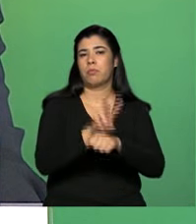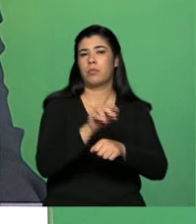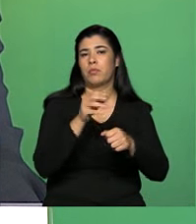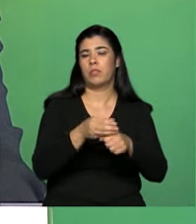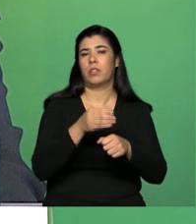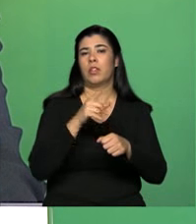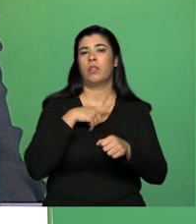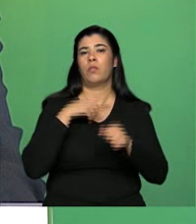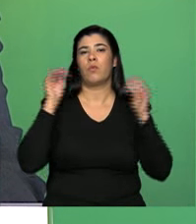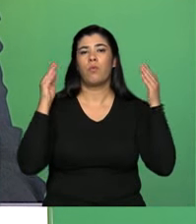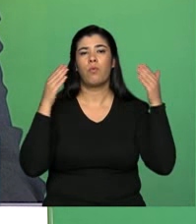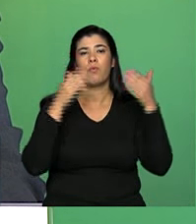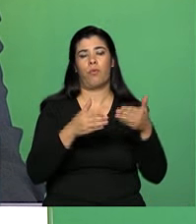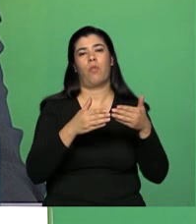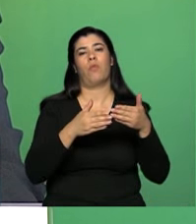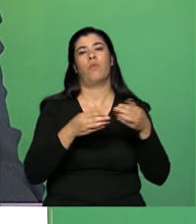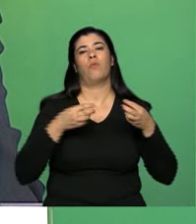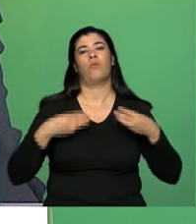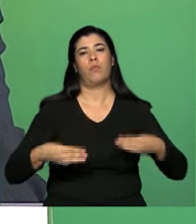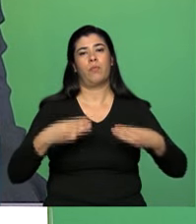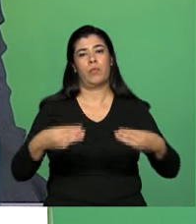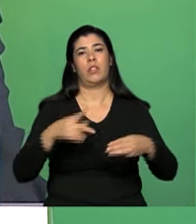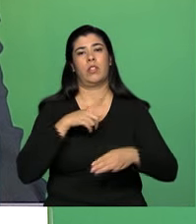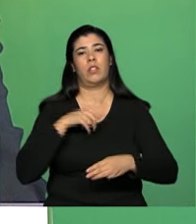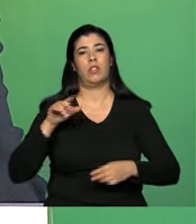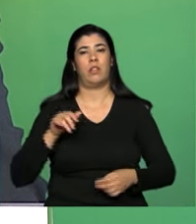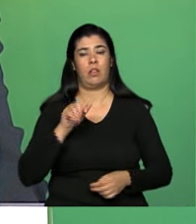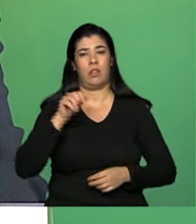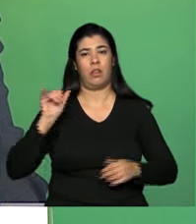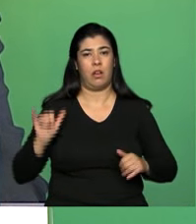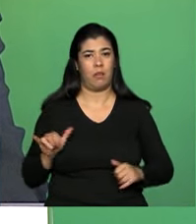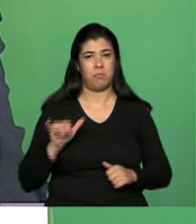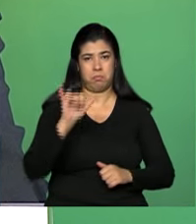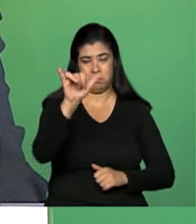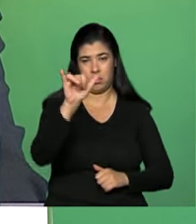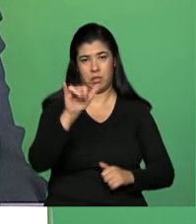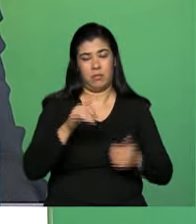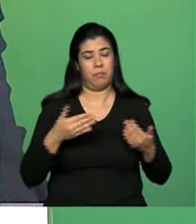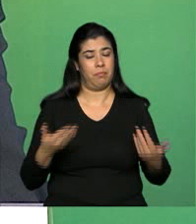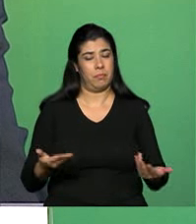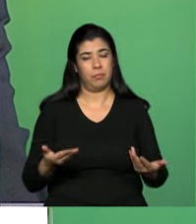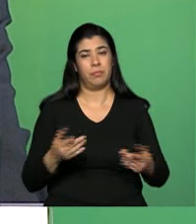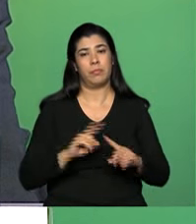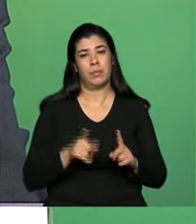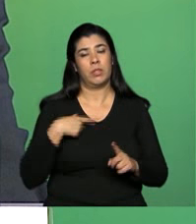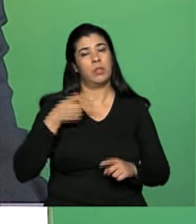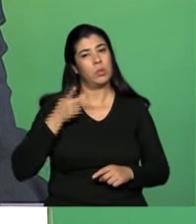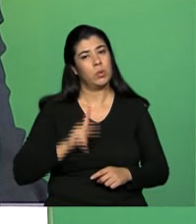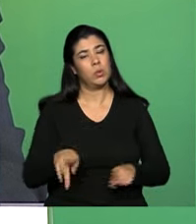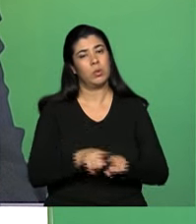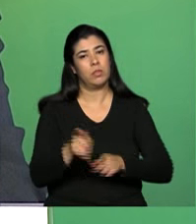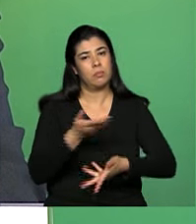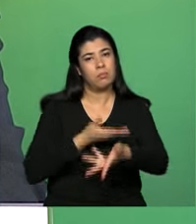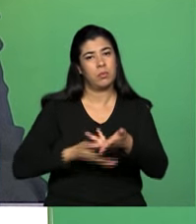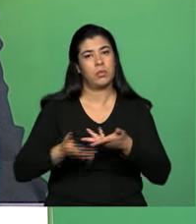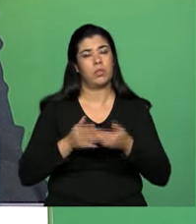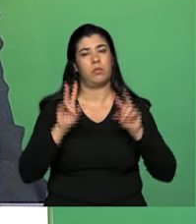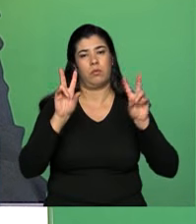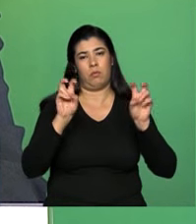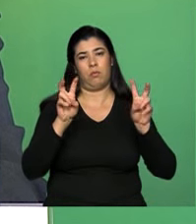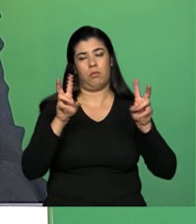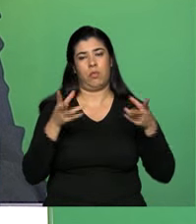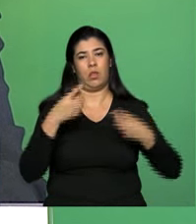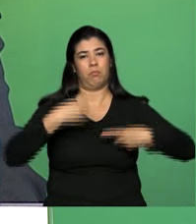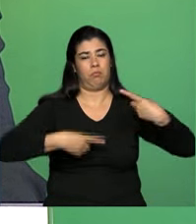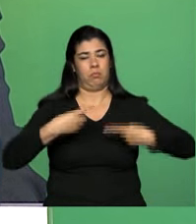da aviação mas ele com muita clareza deixou claro que irá continuar se envolvendo com o tema